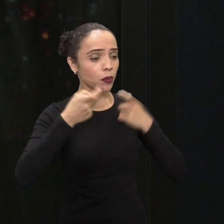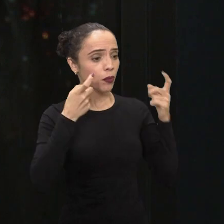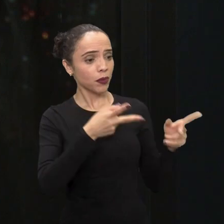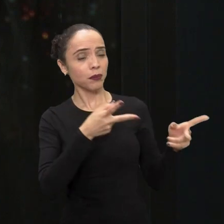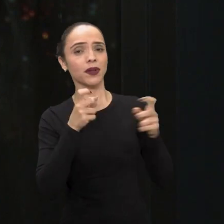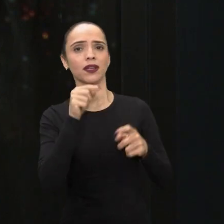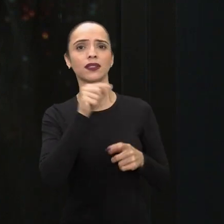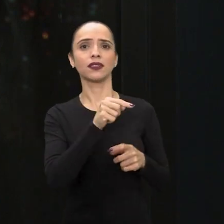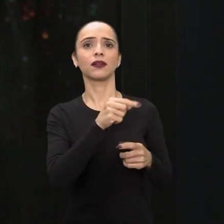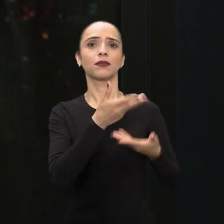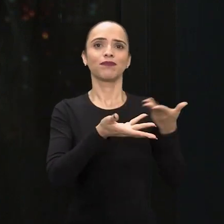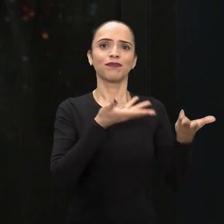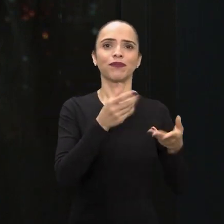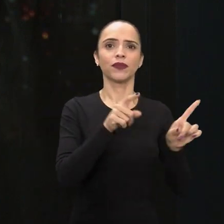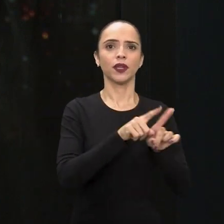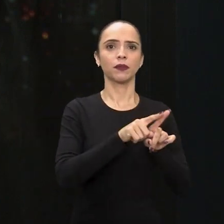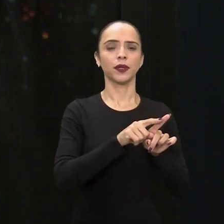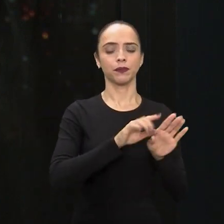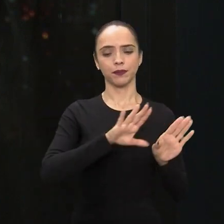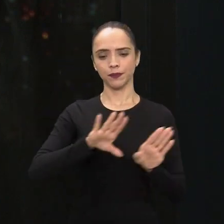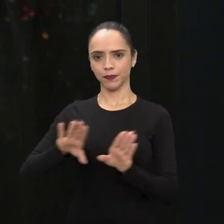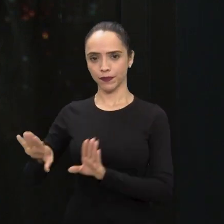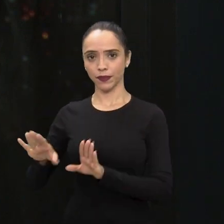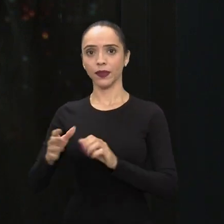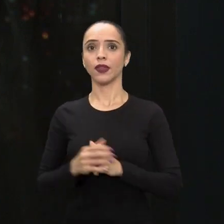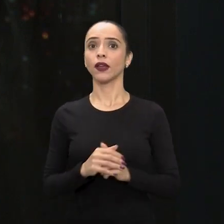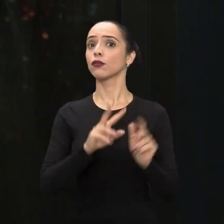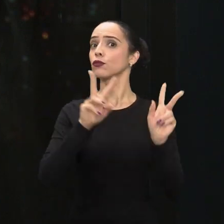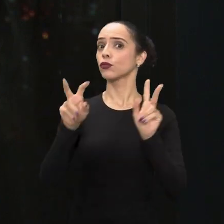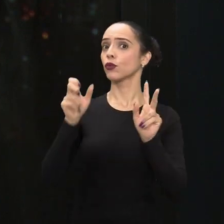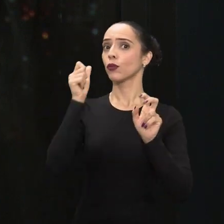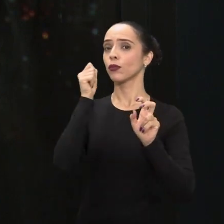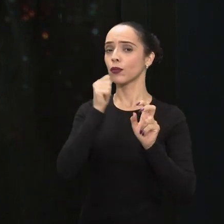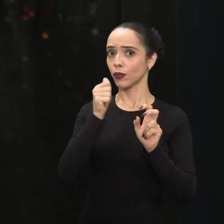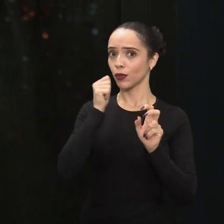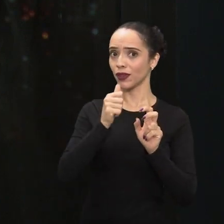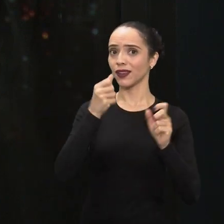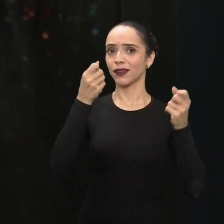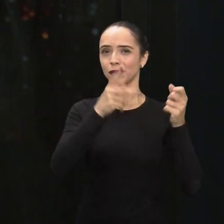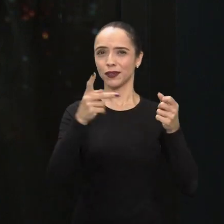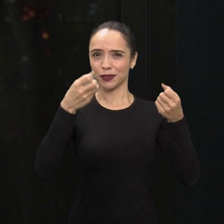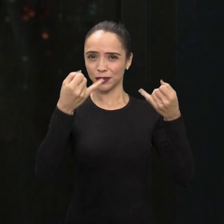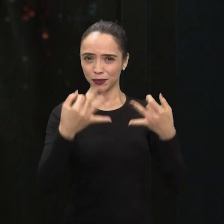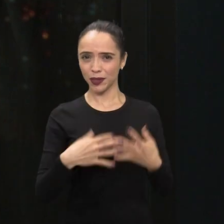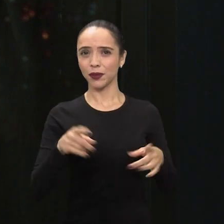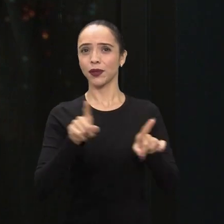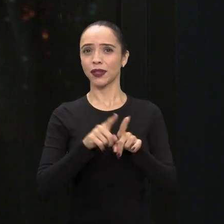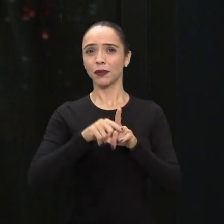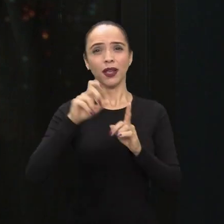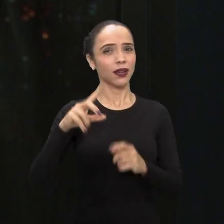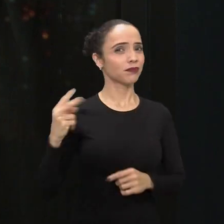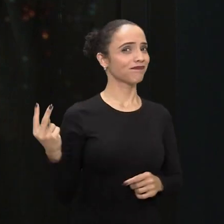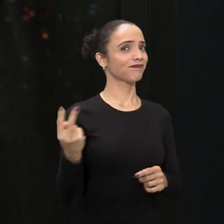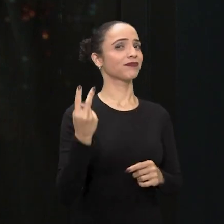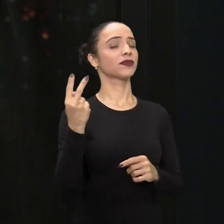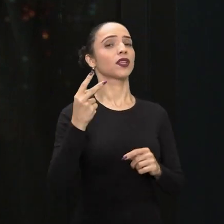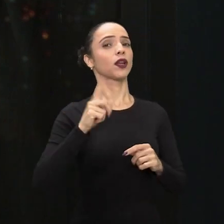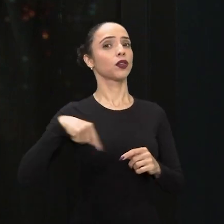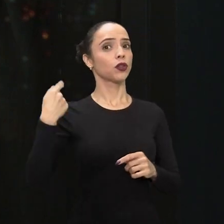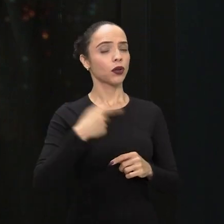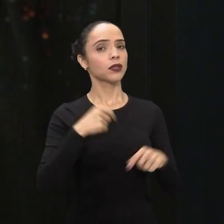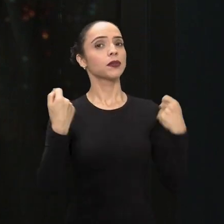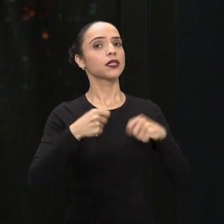observem e em relação as mulheres a professora Dalva tocou e é um assunto muito caro muito importante nosso estado também não é também não é